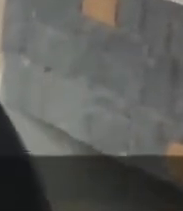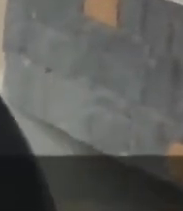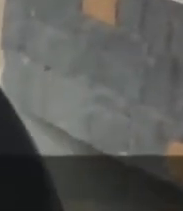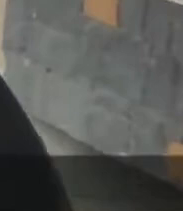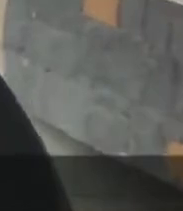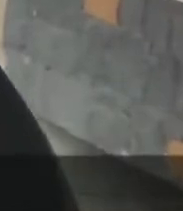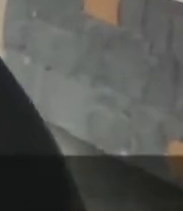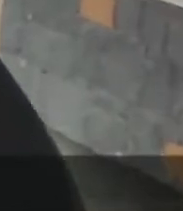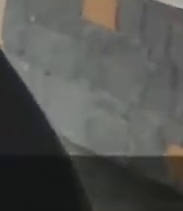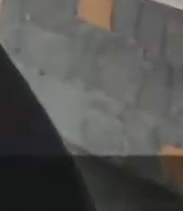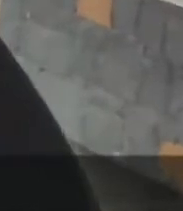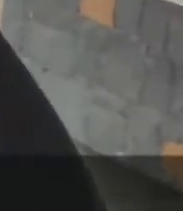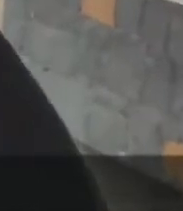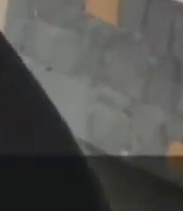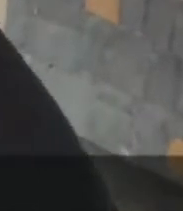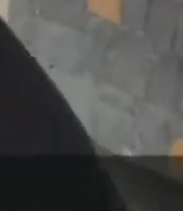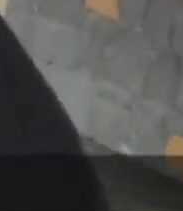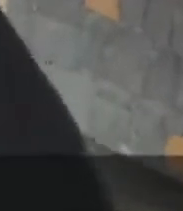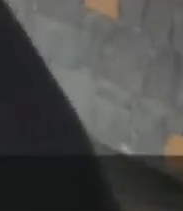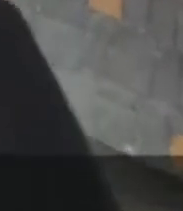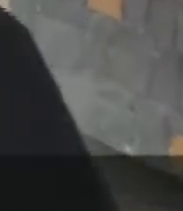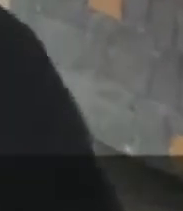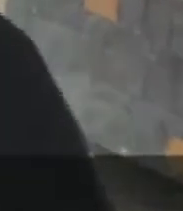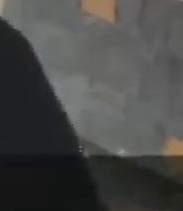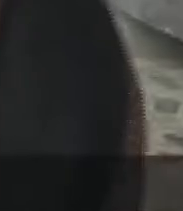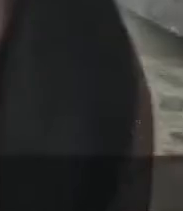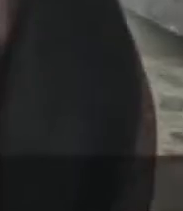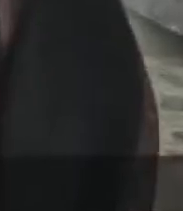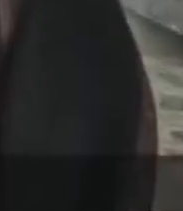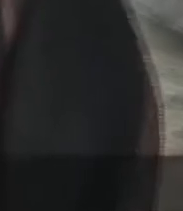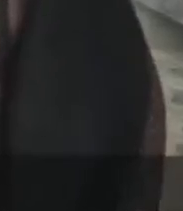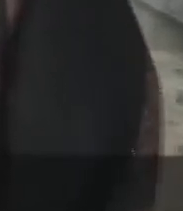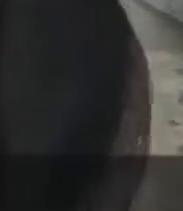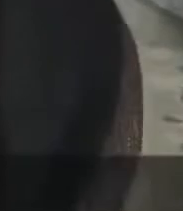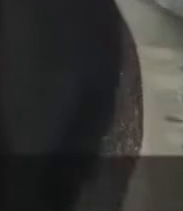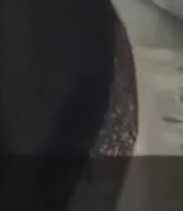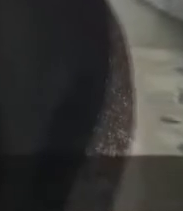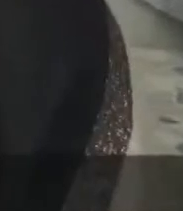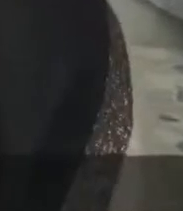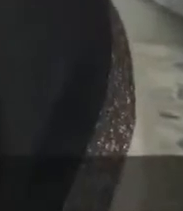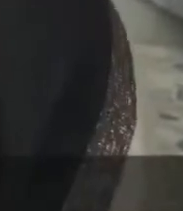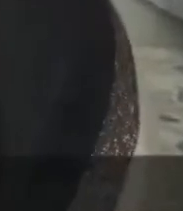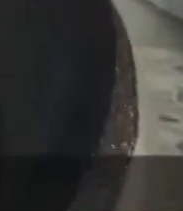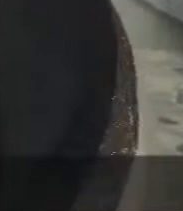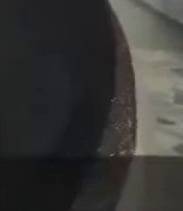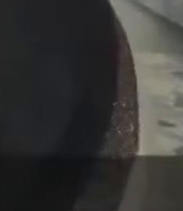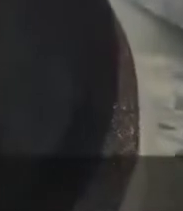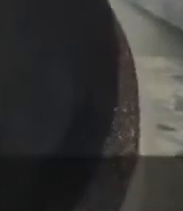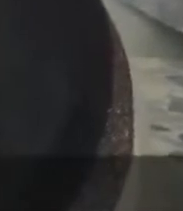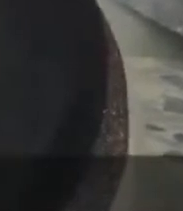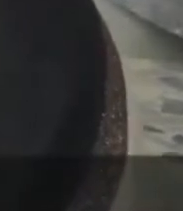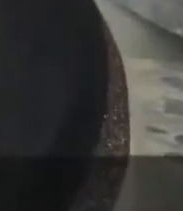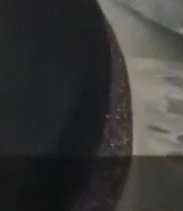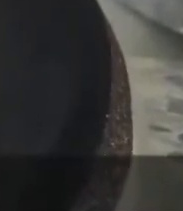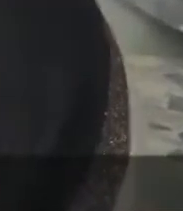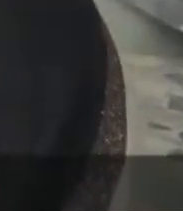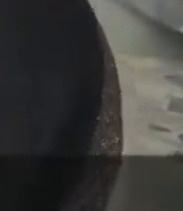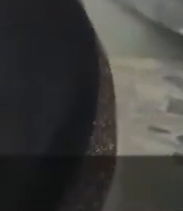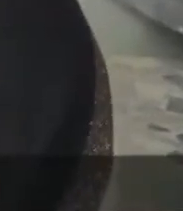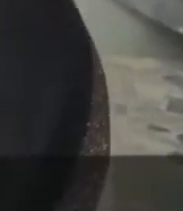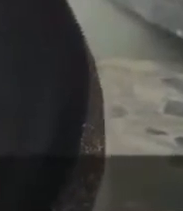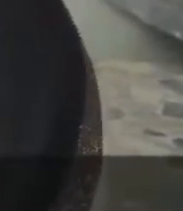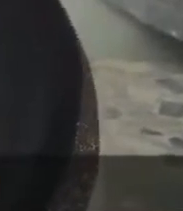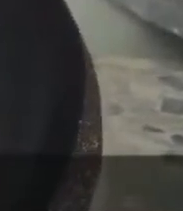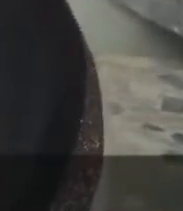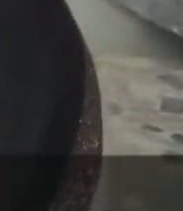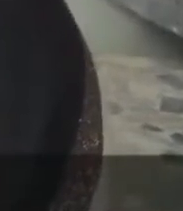na ponta, protegendo, alimentando, cuidando do nosso povo. É isso aí, pessoal. Então, um abraço carinhoso da ministra e meu, e um